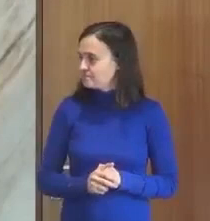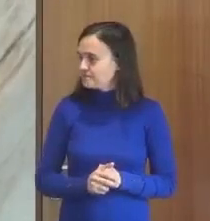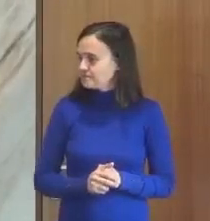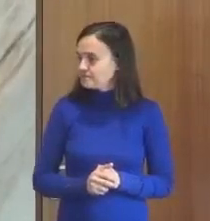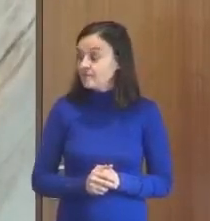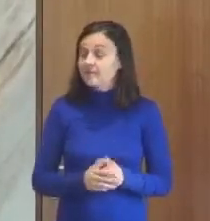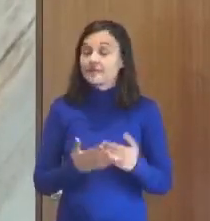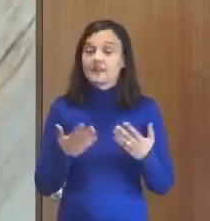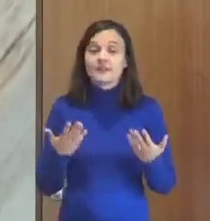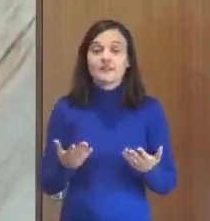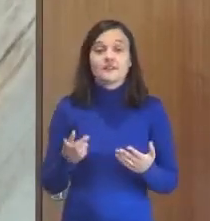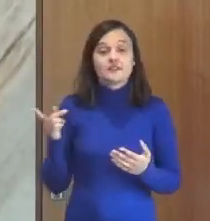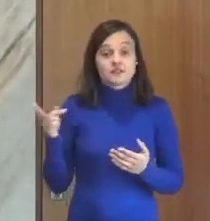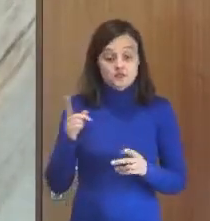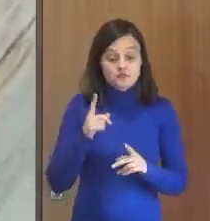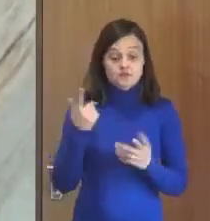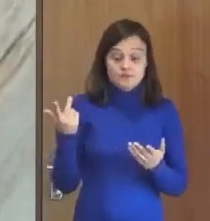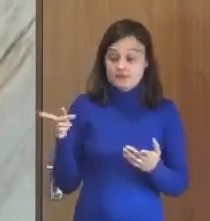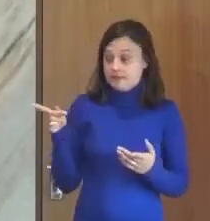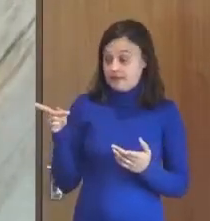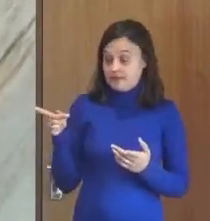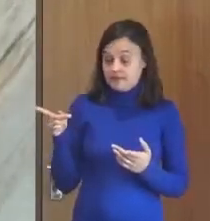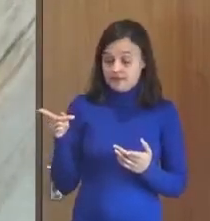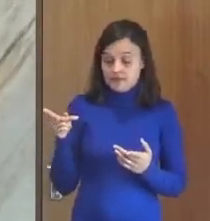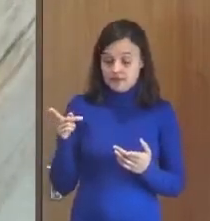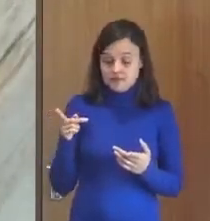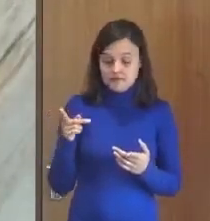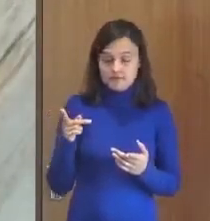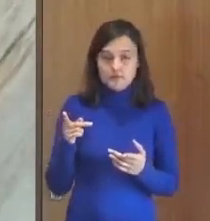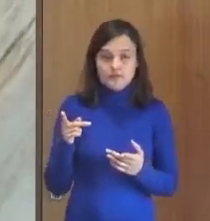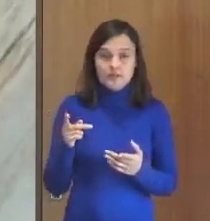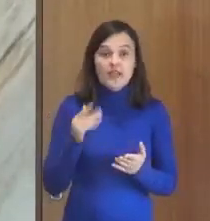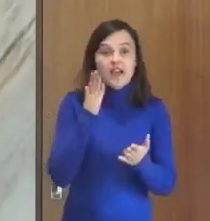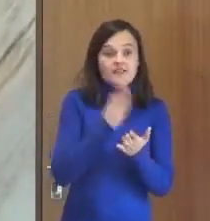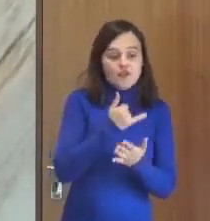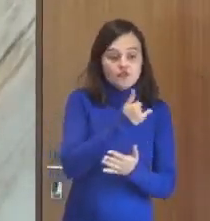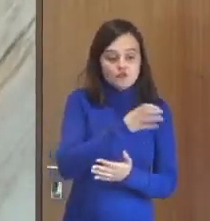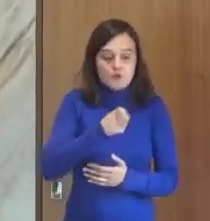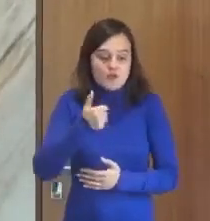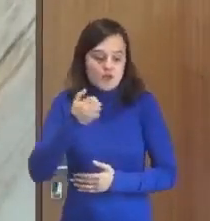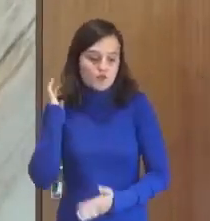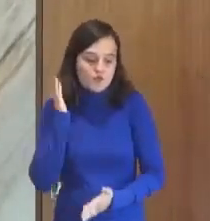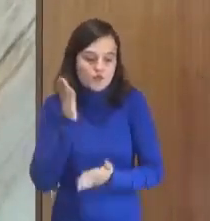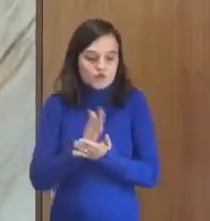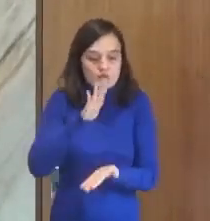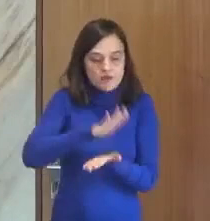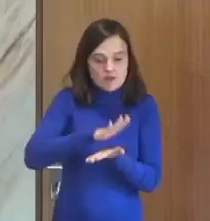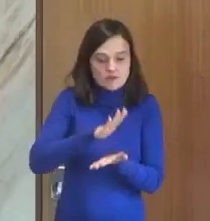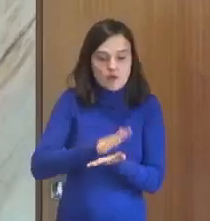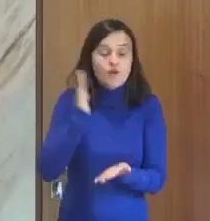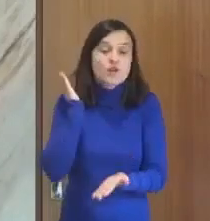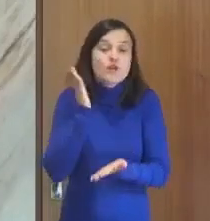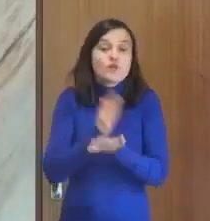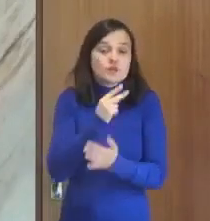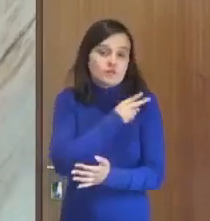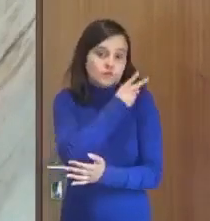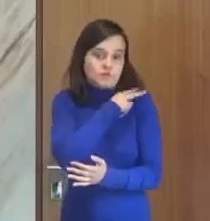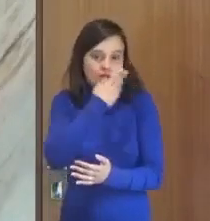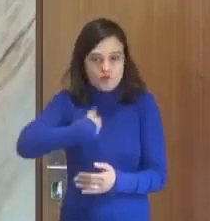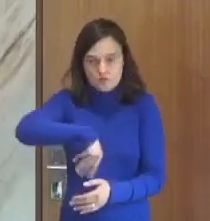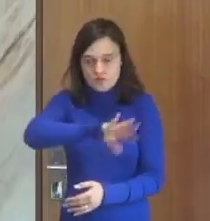E entre esta e 2015 não há mais nenhuma edição, sendo a última também da Universidade de